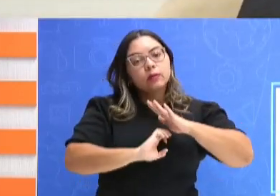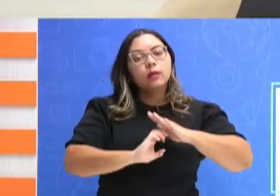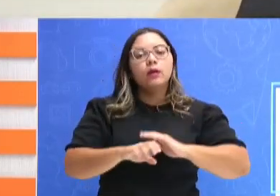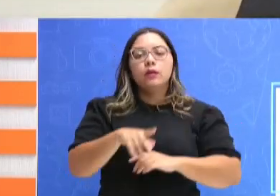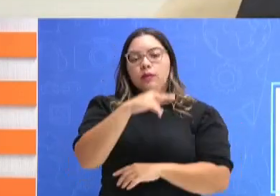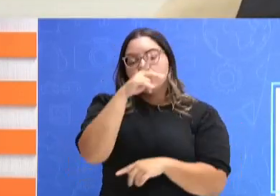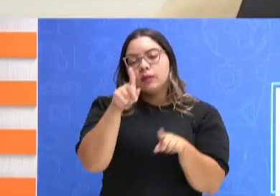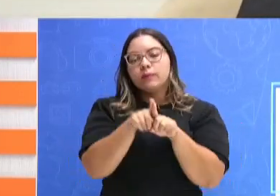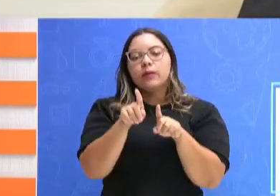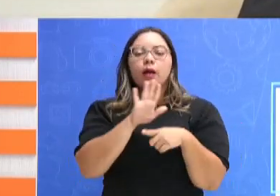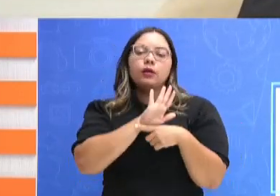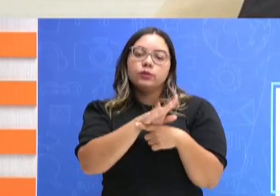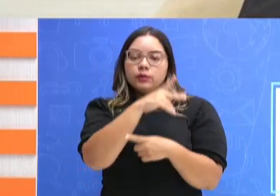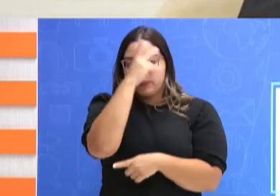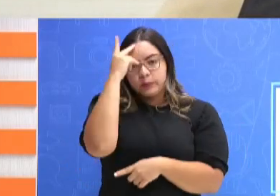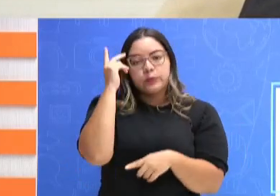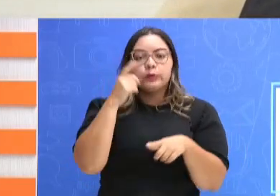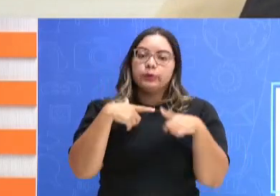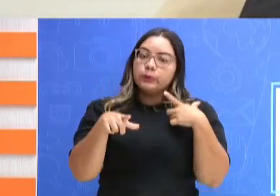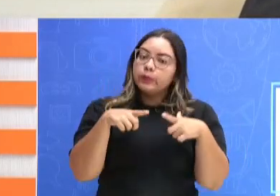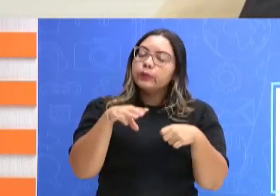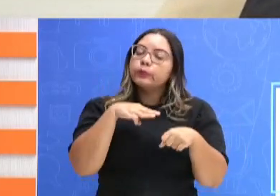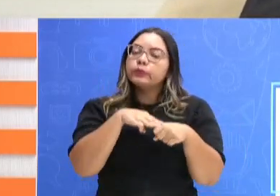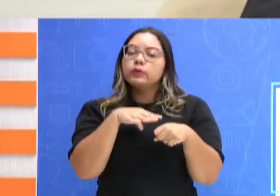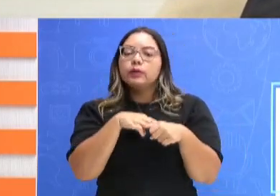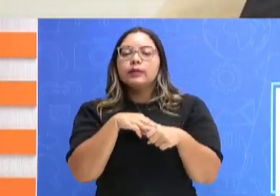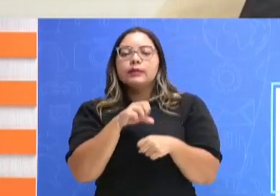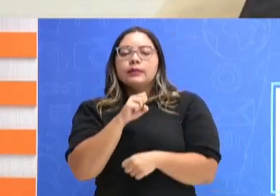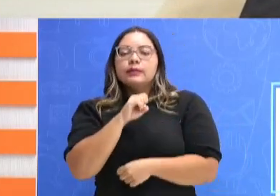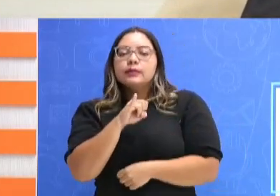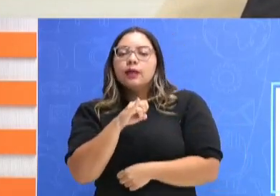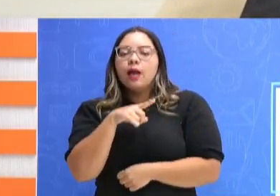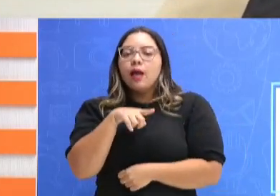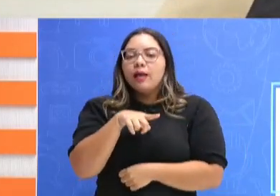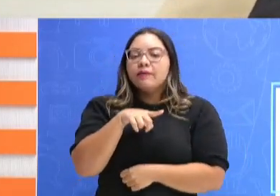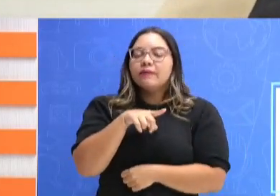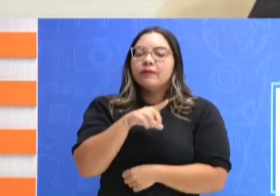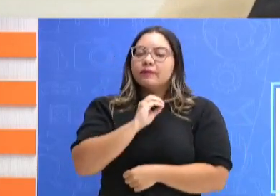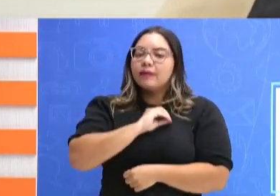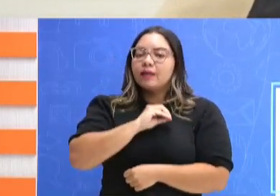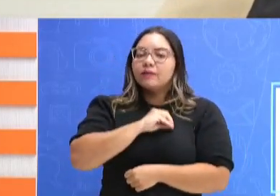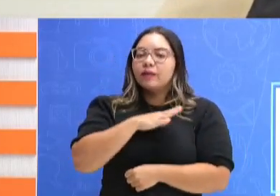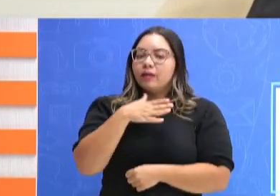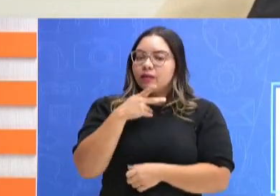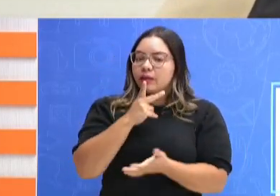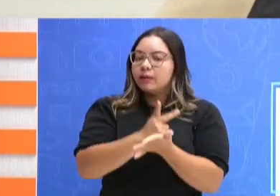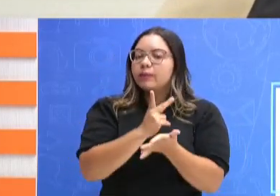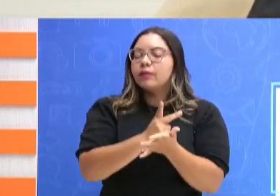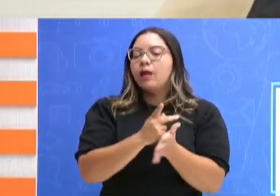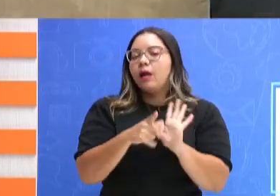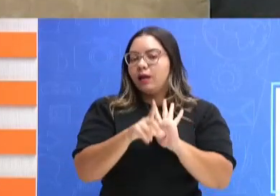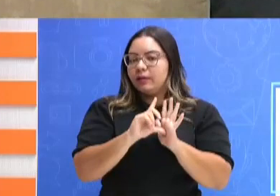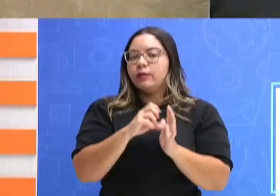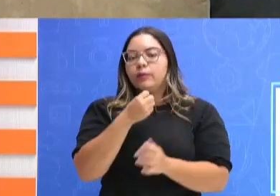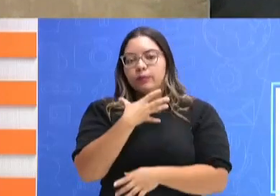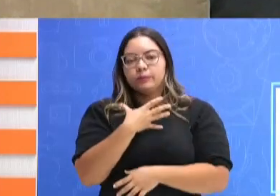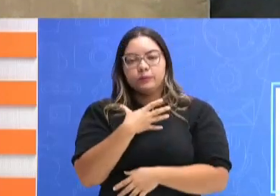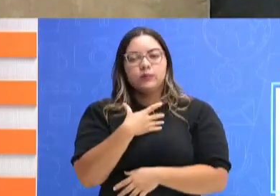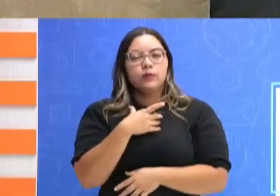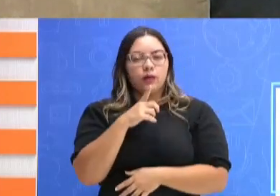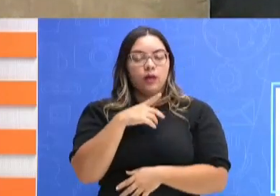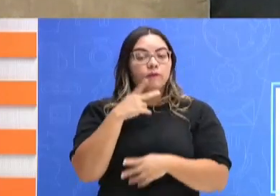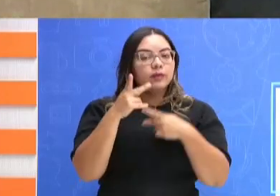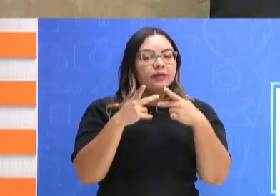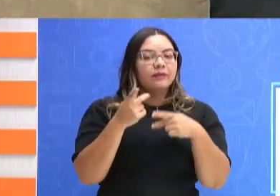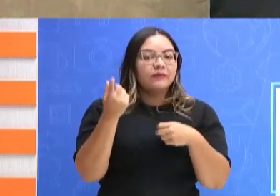público, favorece a cidade como um todo. Essa política continuará sendo adotada aqui nesses próximos 4 anos da sua gestão, prefeito? Eu disse que viria para